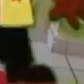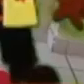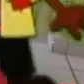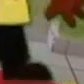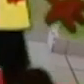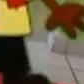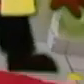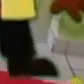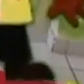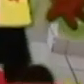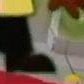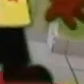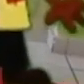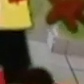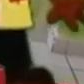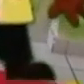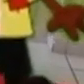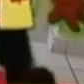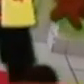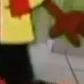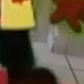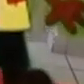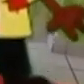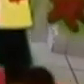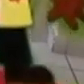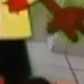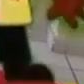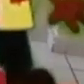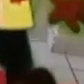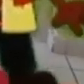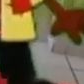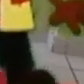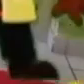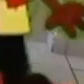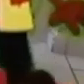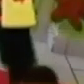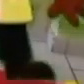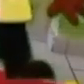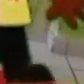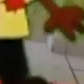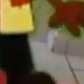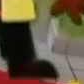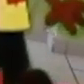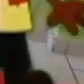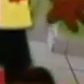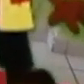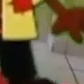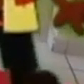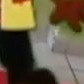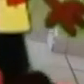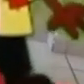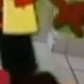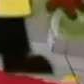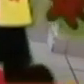desejosa, pedia noite e dia, e o coitado do pai Francisco, o que fazer já não sabia.